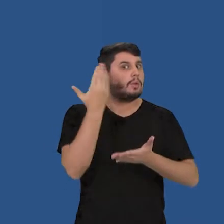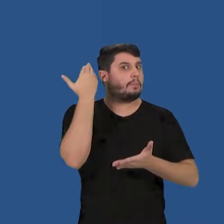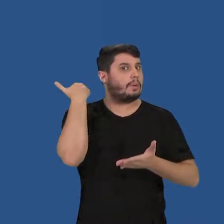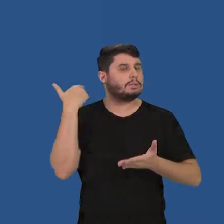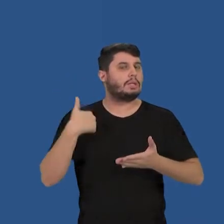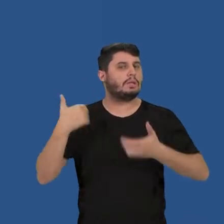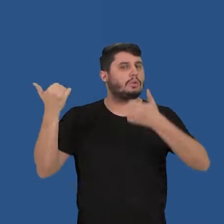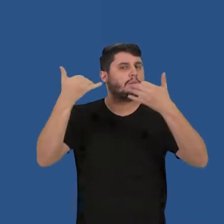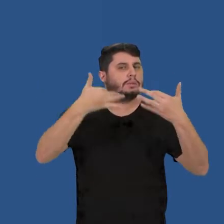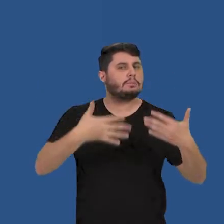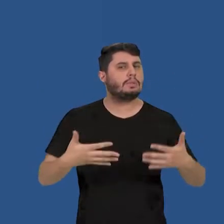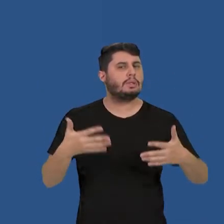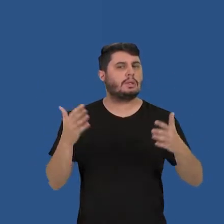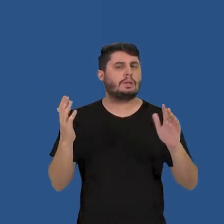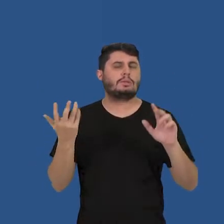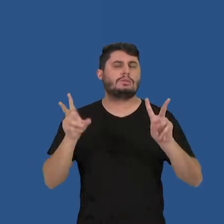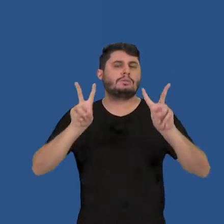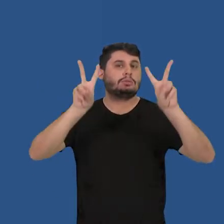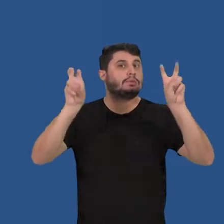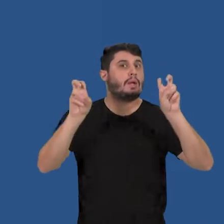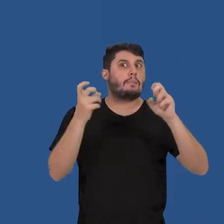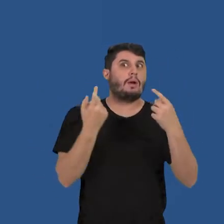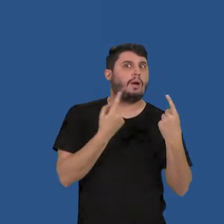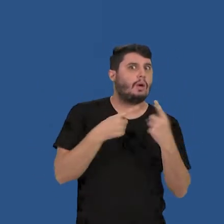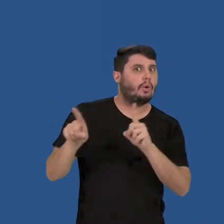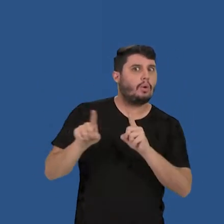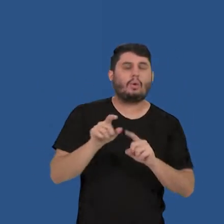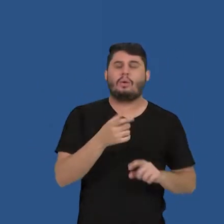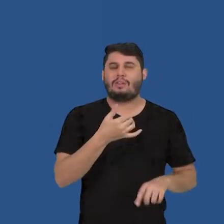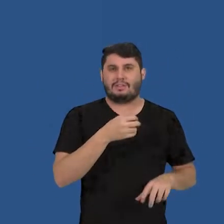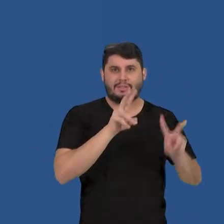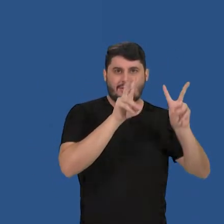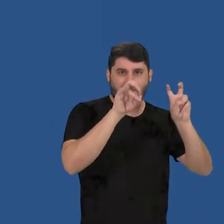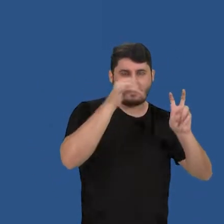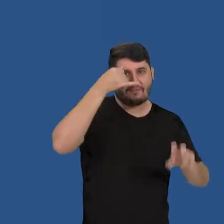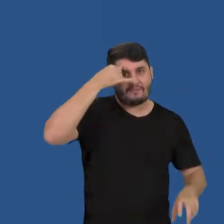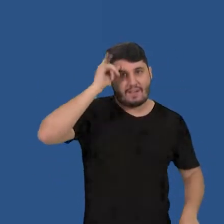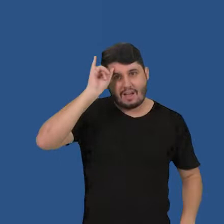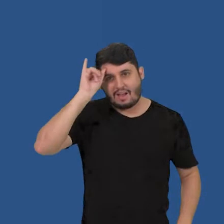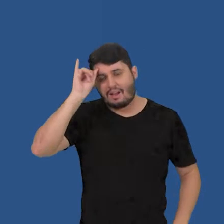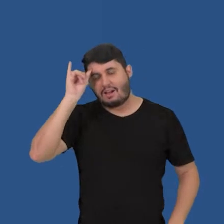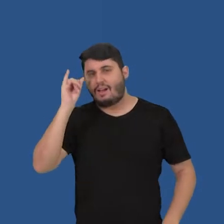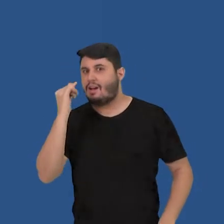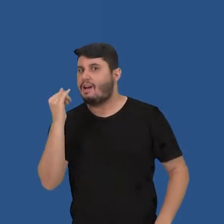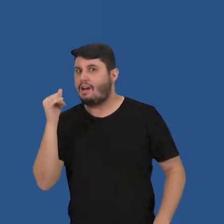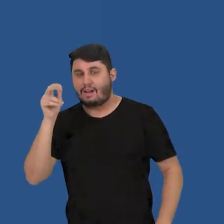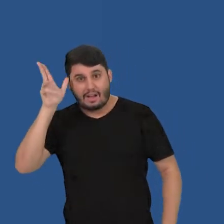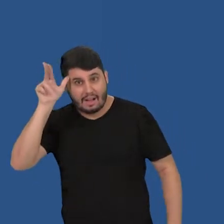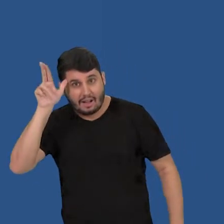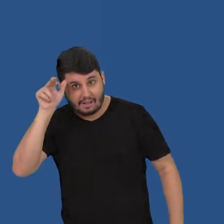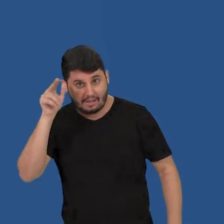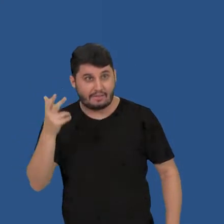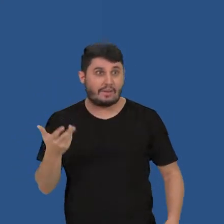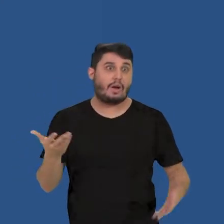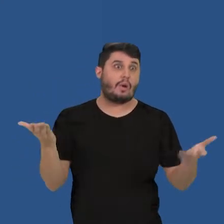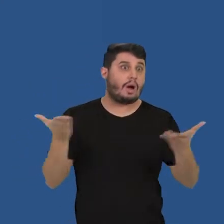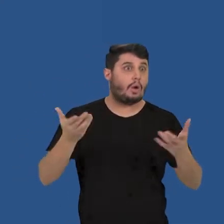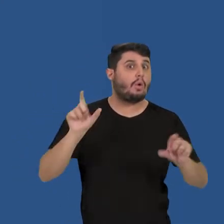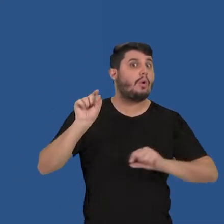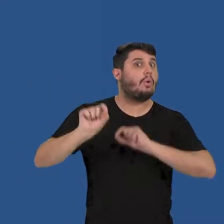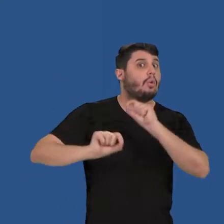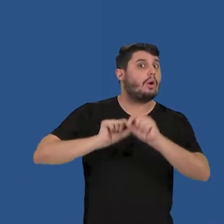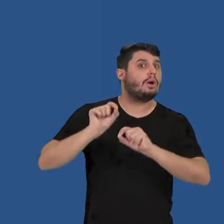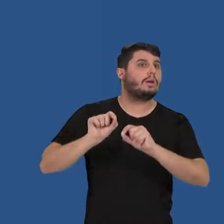aspecto cômico da história do cavalo e da vaca? Ele agora fala na crítica. A crítica está no fato de a sociedade exigir